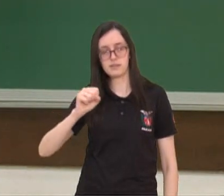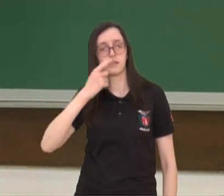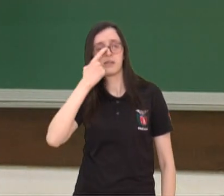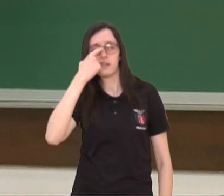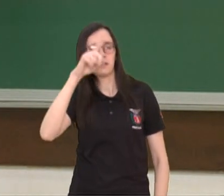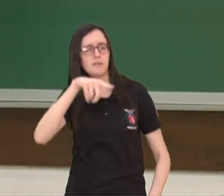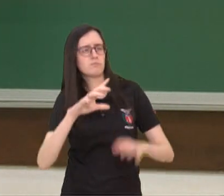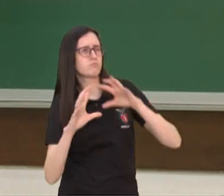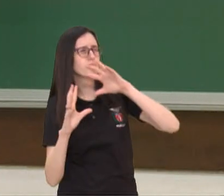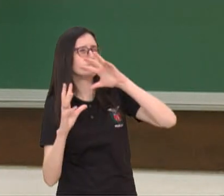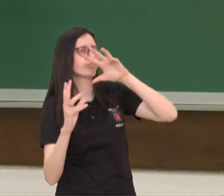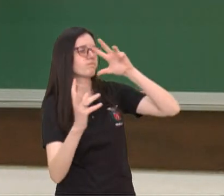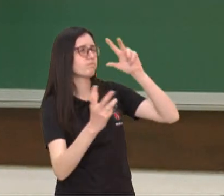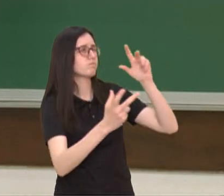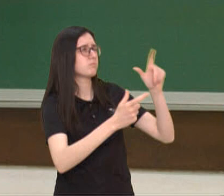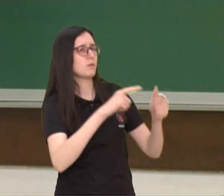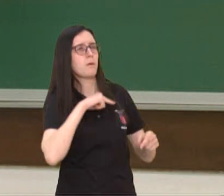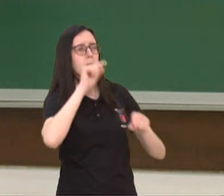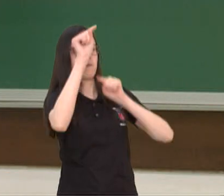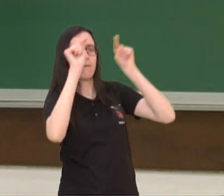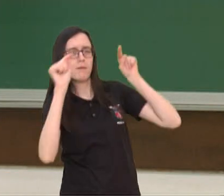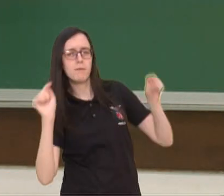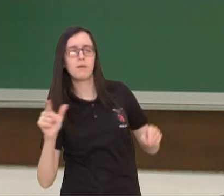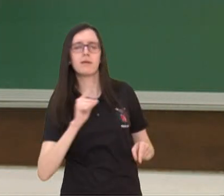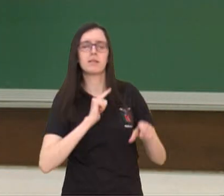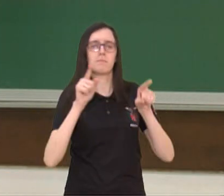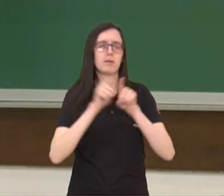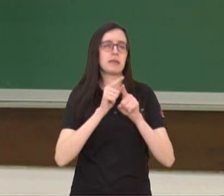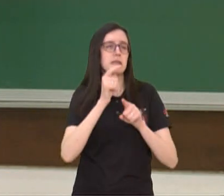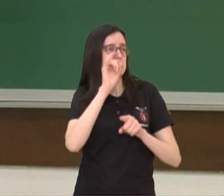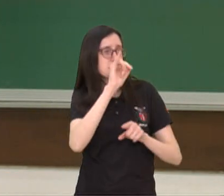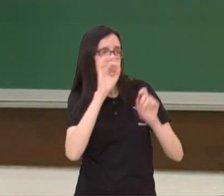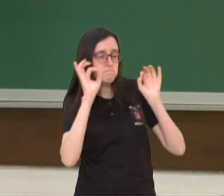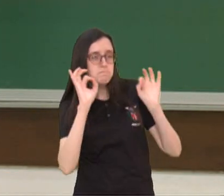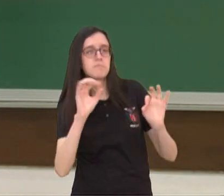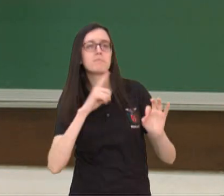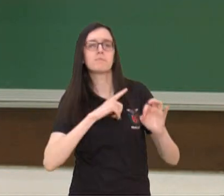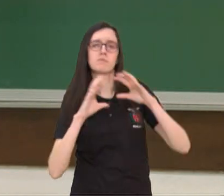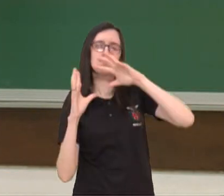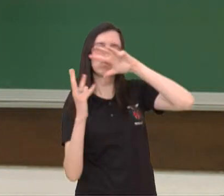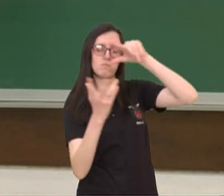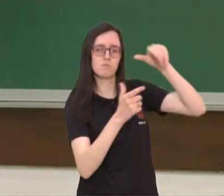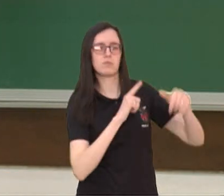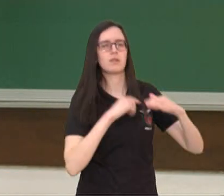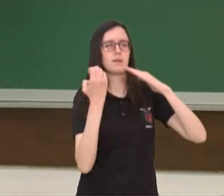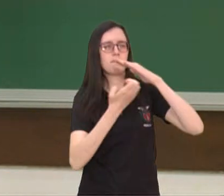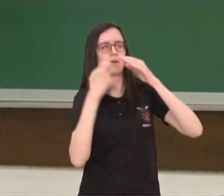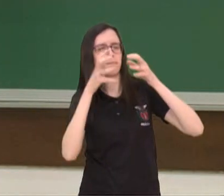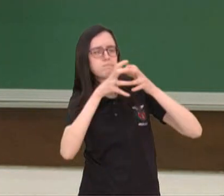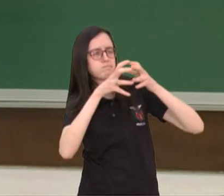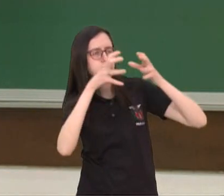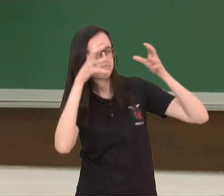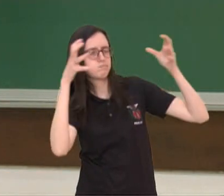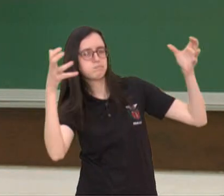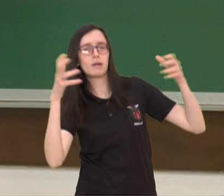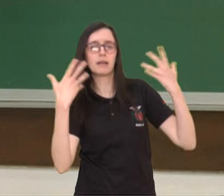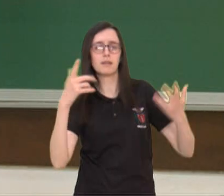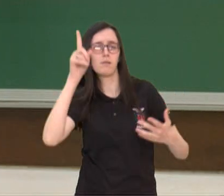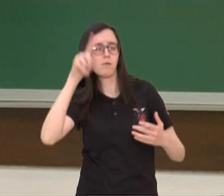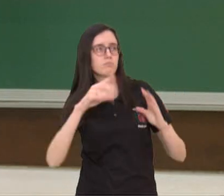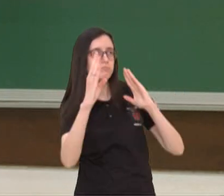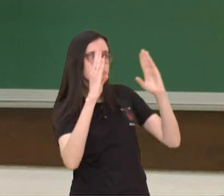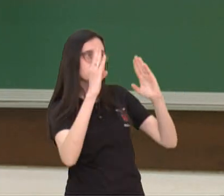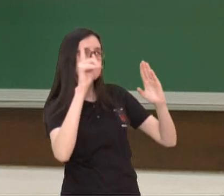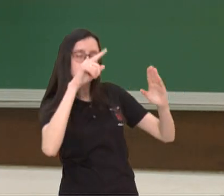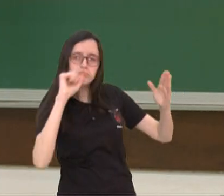que todo mundo, ou em alguns casos delas, em todo o mundo, né? Há empresas aí, né? Então, fase